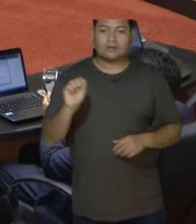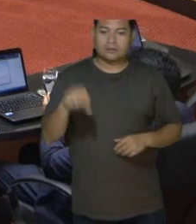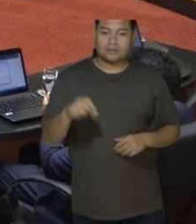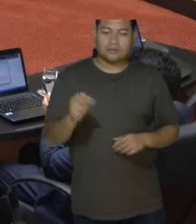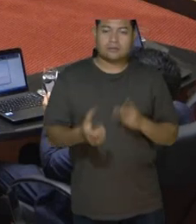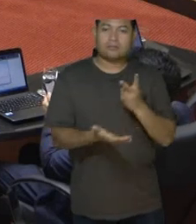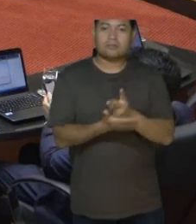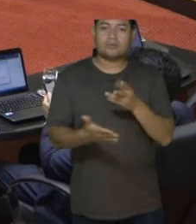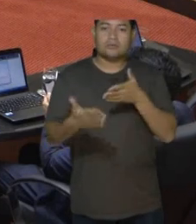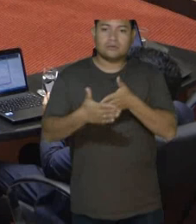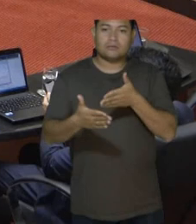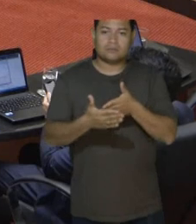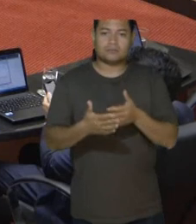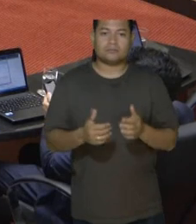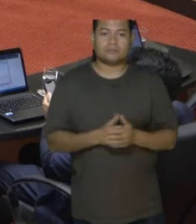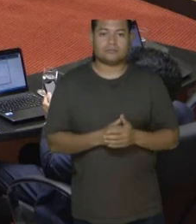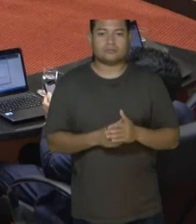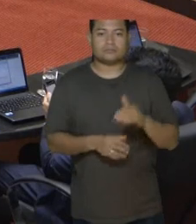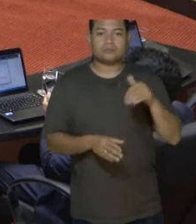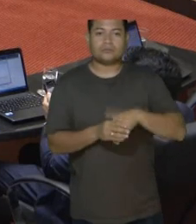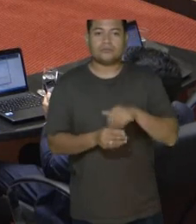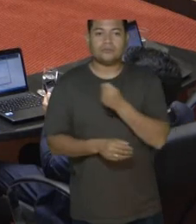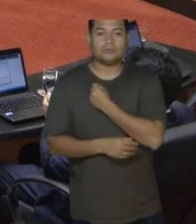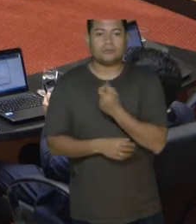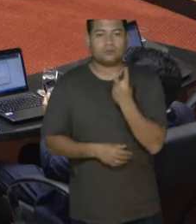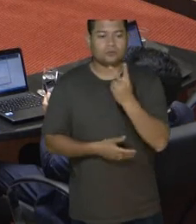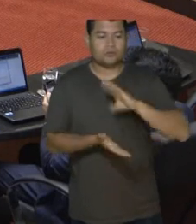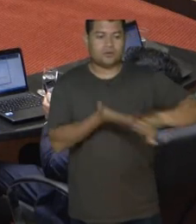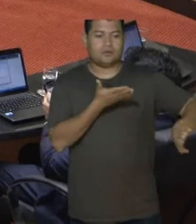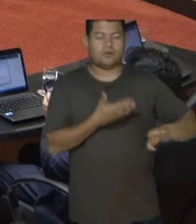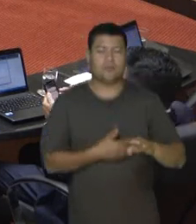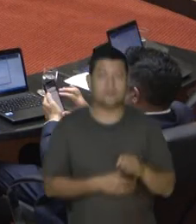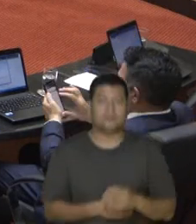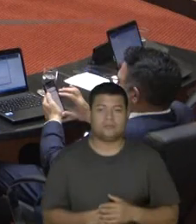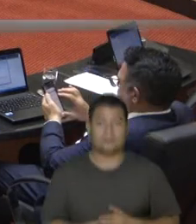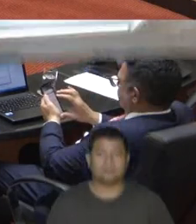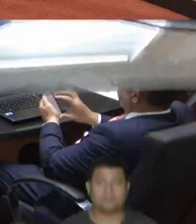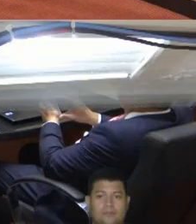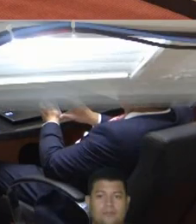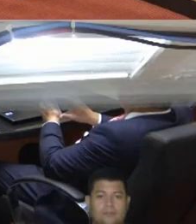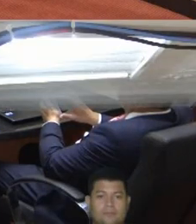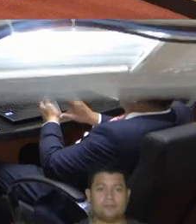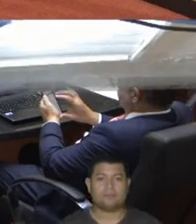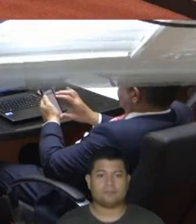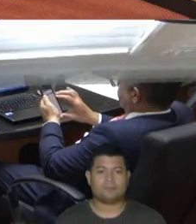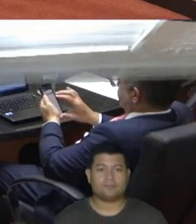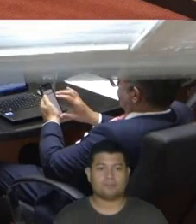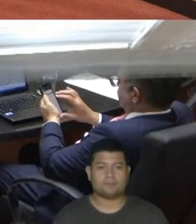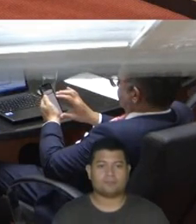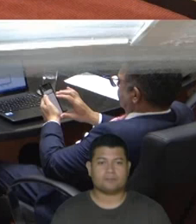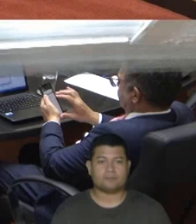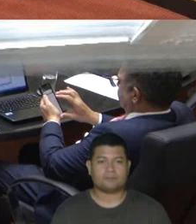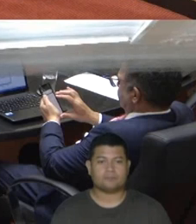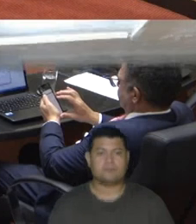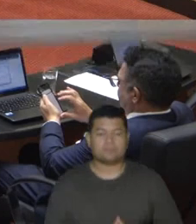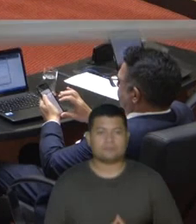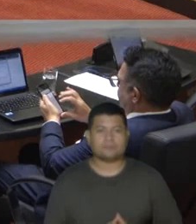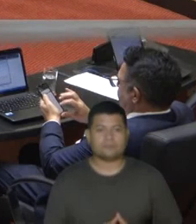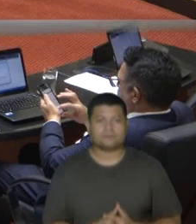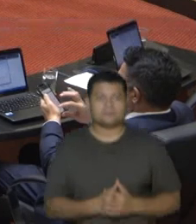mantém o veto. Quem vota dois, rejeita o veto. Senhor presidente, dois, rejeita. Eu só queria deixar a